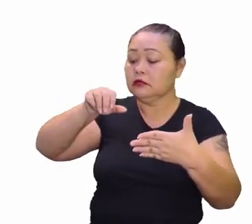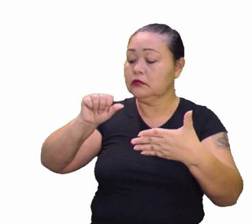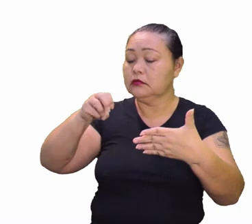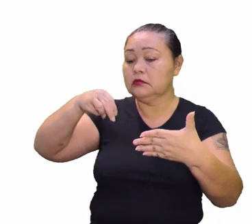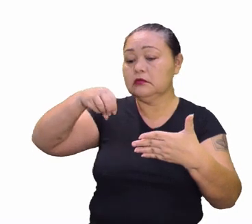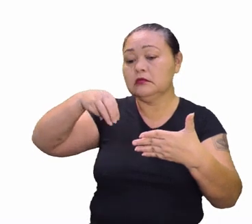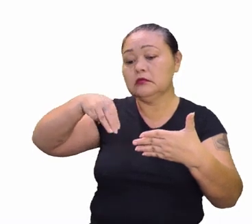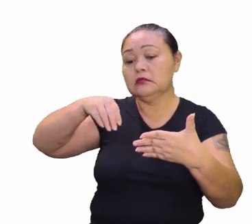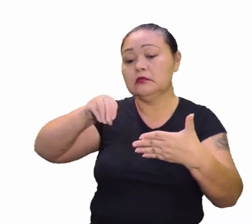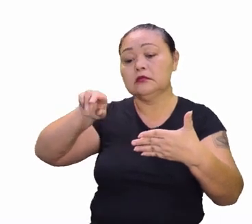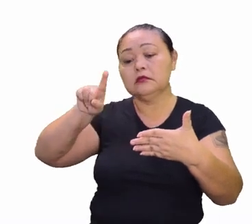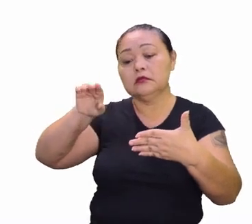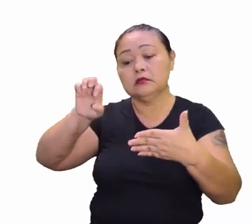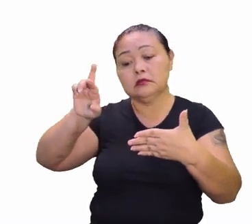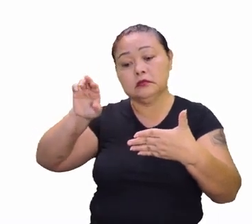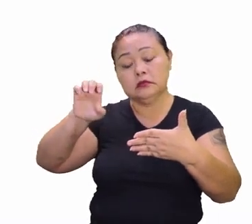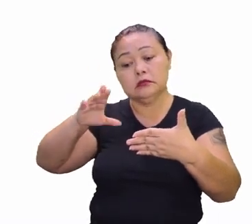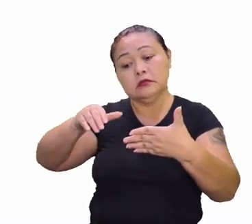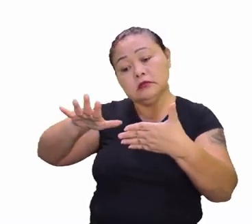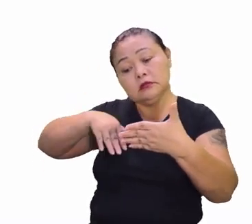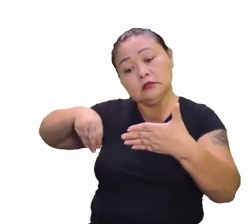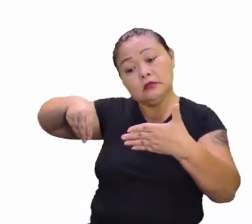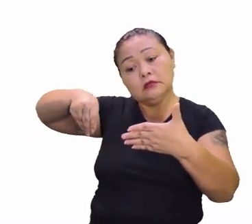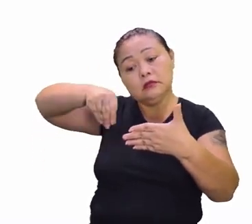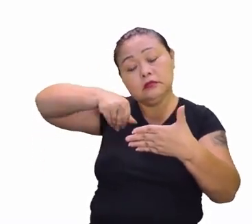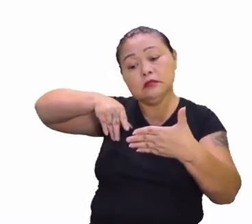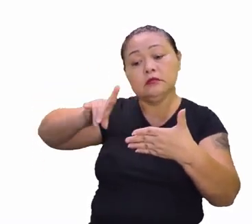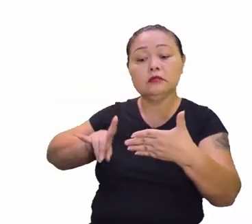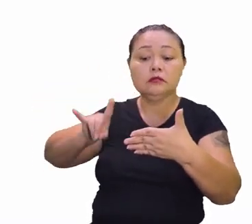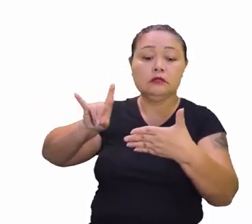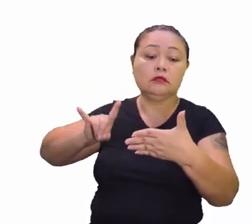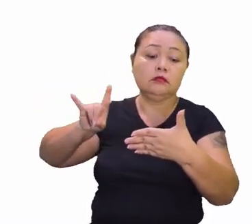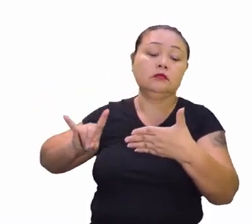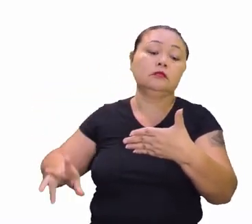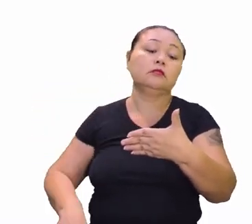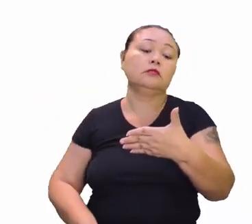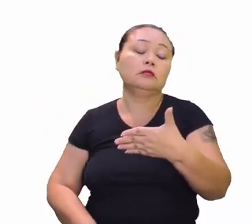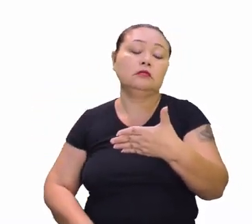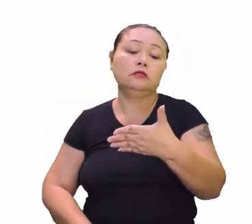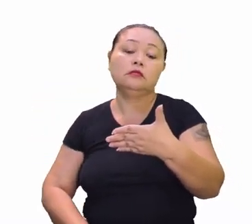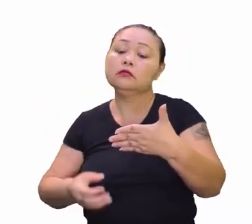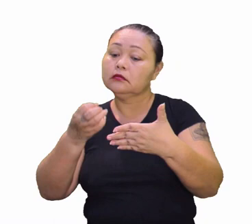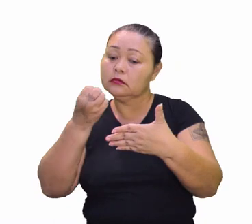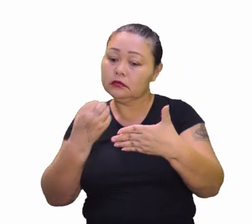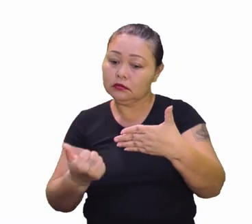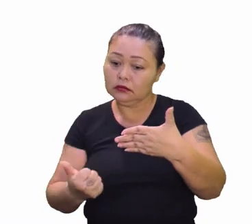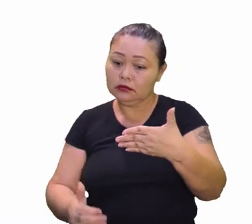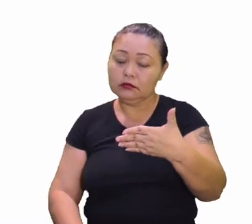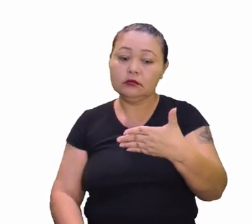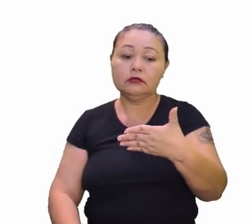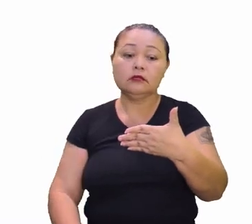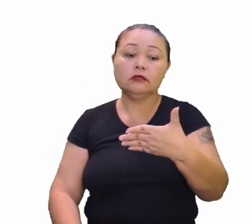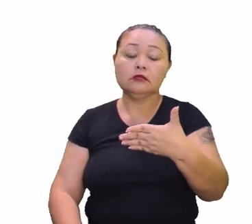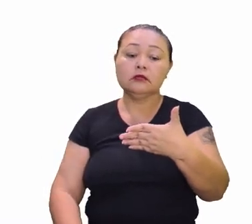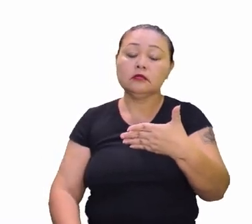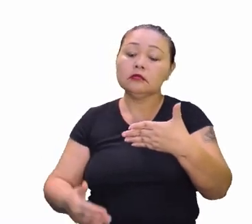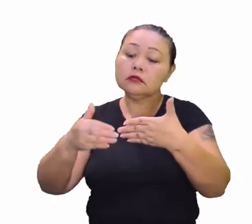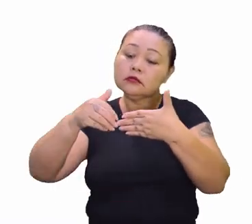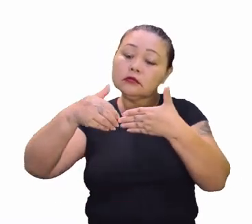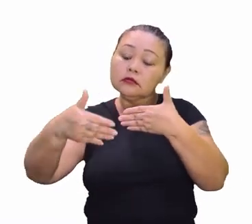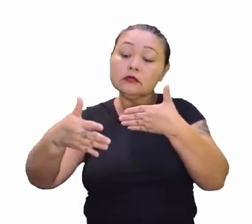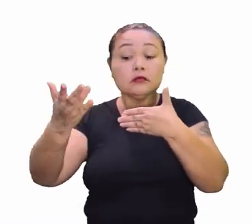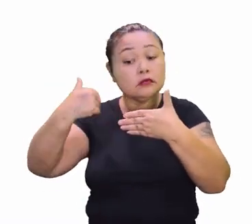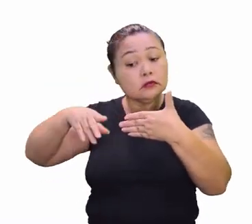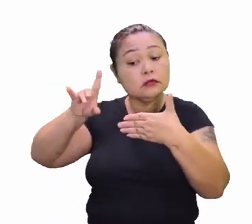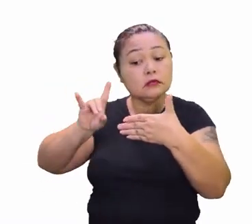falamos durante a aula, que está no território boliviano. Muito bem. E a sua nascente é lá